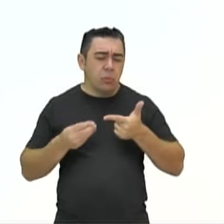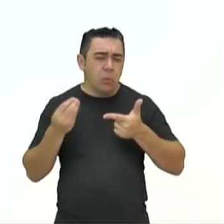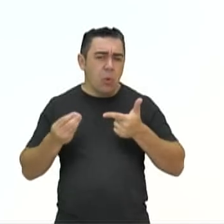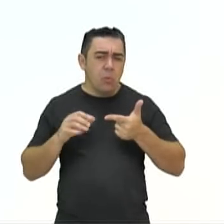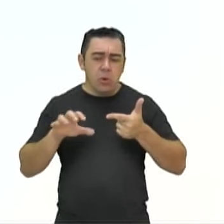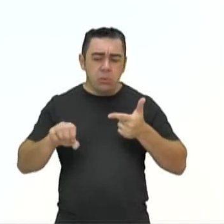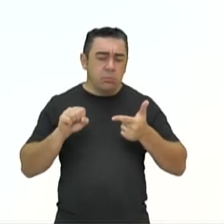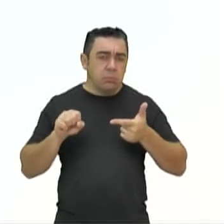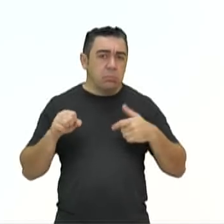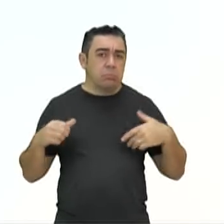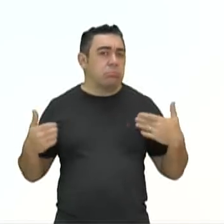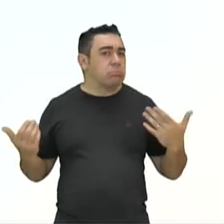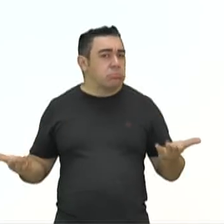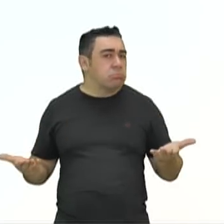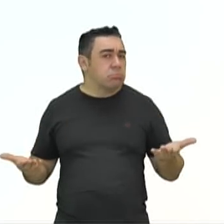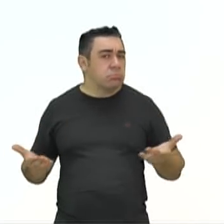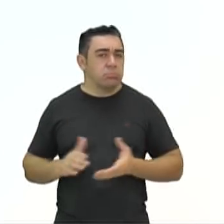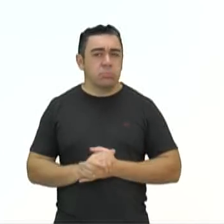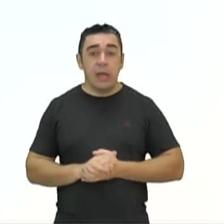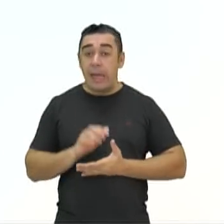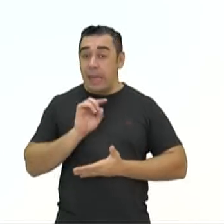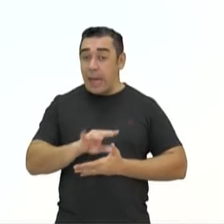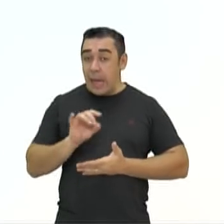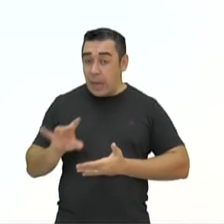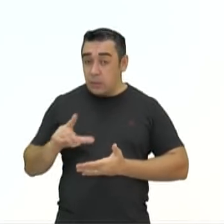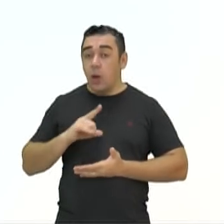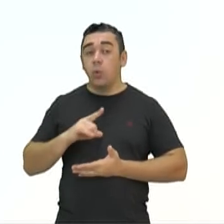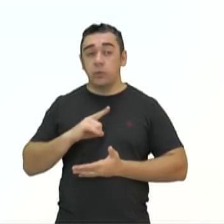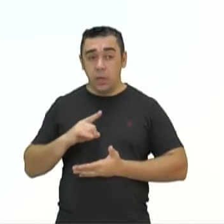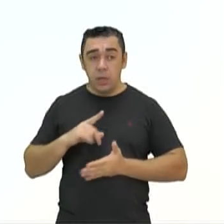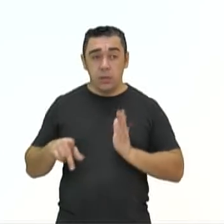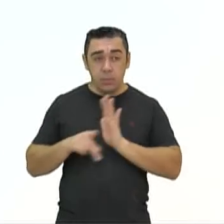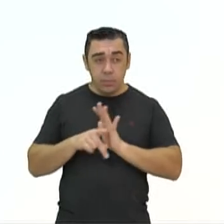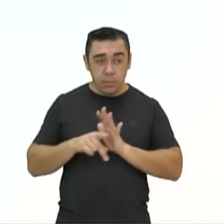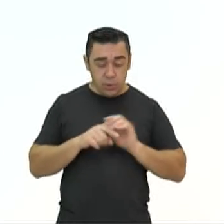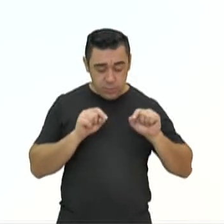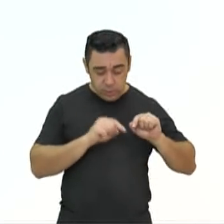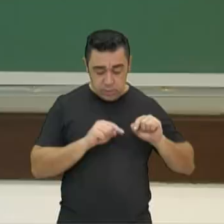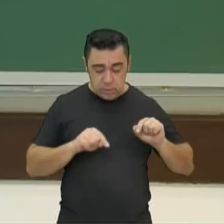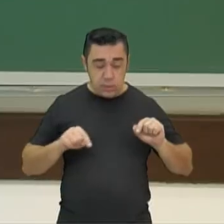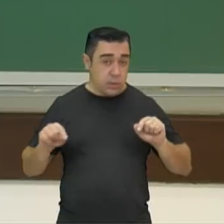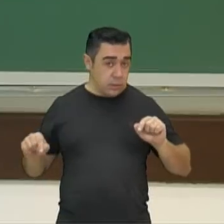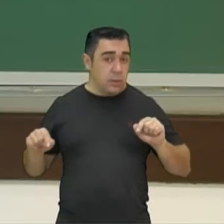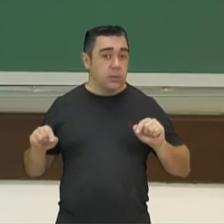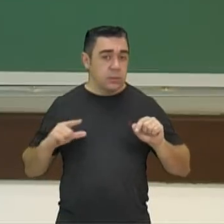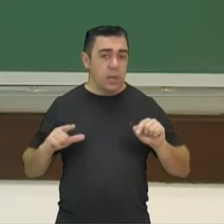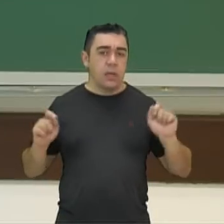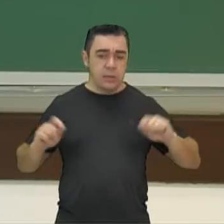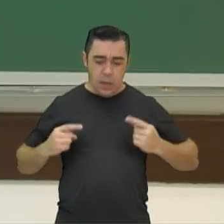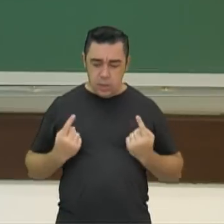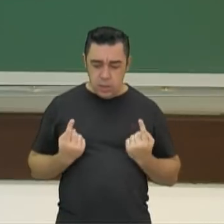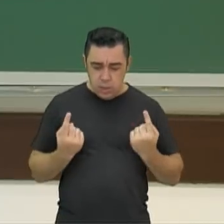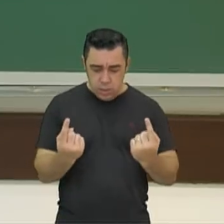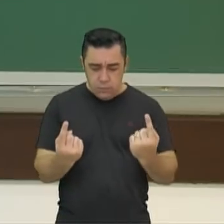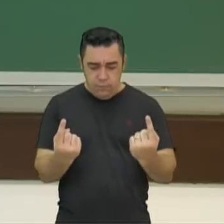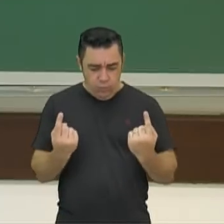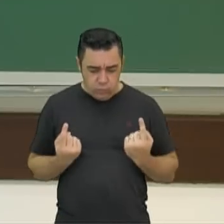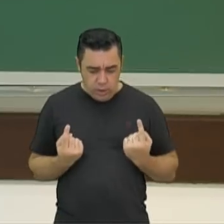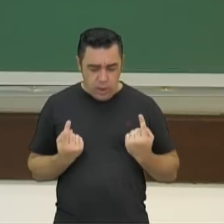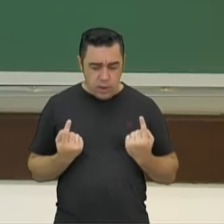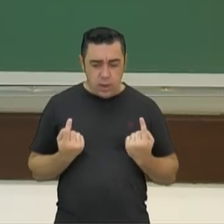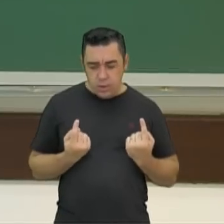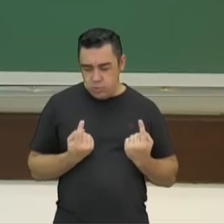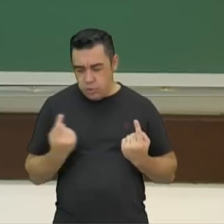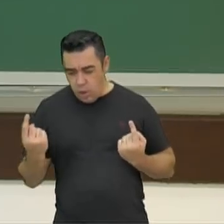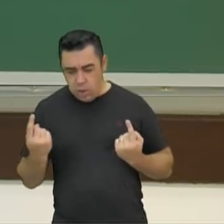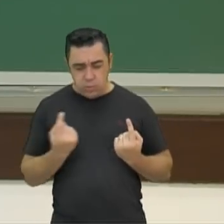uma tem o seu tipo de jogar, cada um tem a sua jogada, cada um pode fazer um tipo de movimento, umas podem ir e voltar, outras podem estar na diagonal, outras só